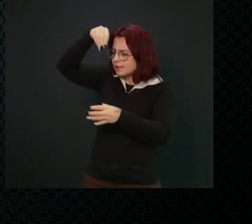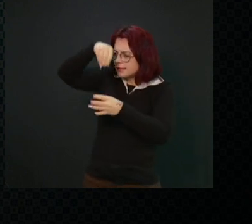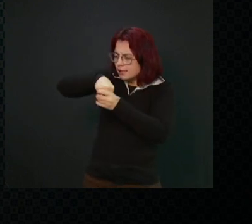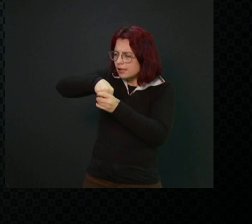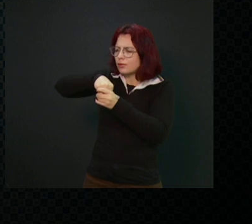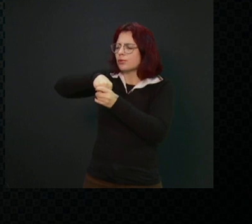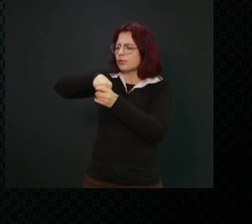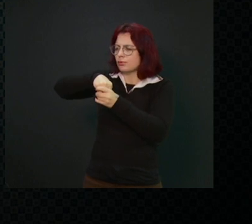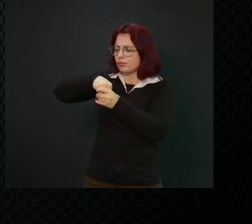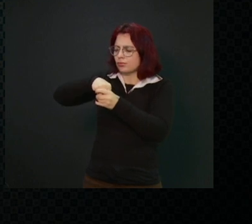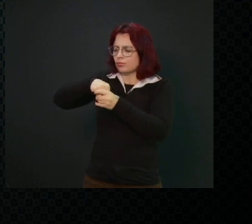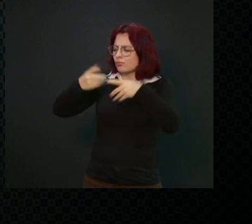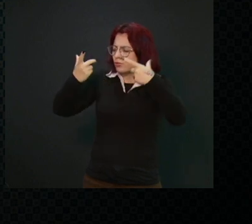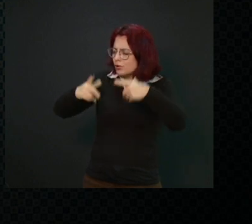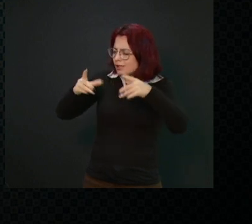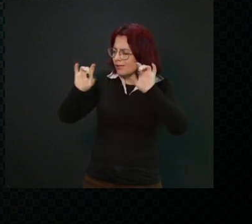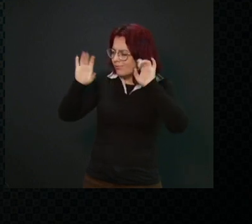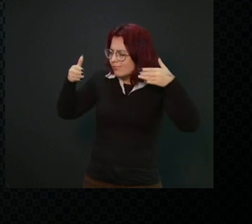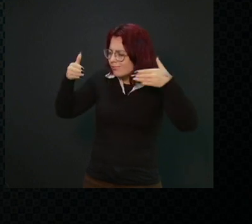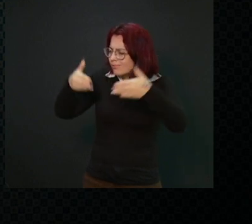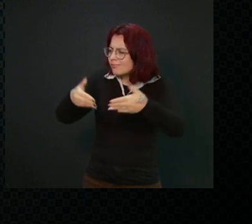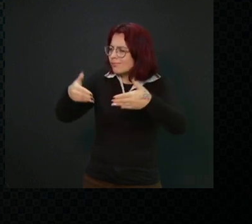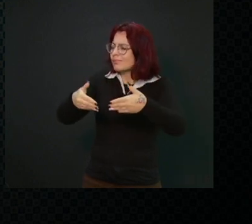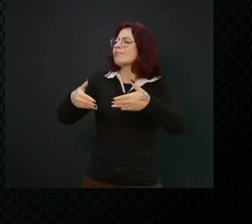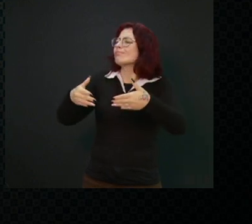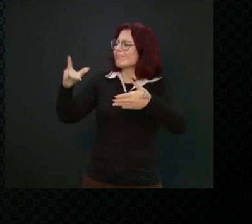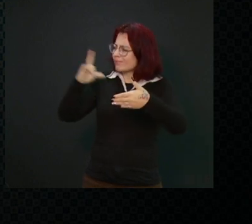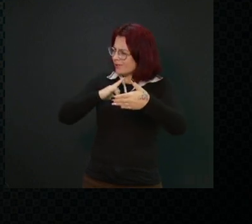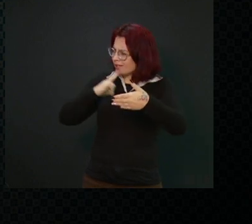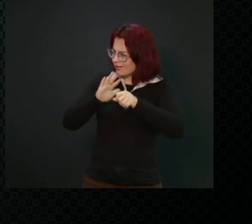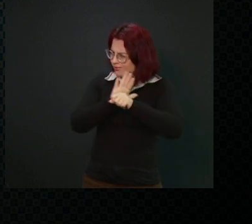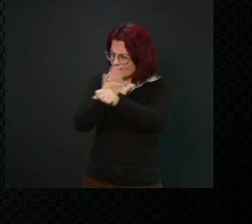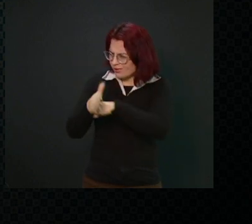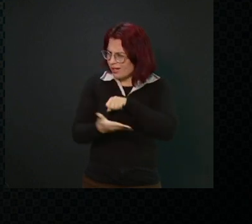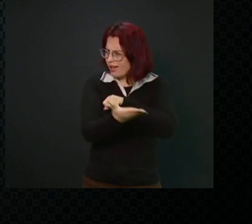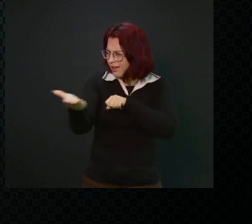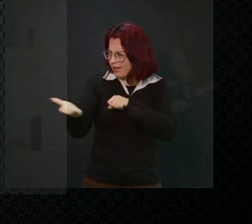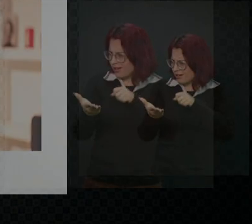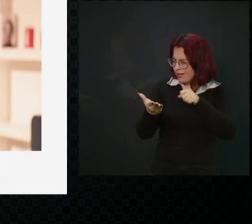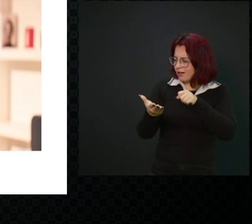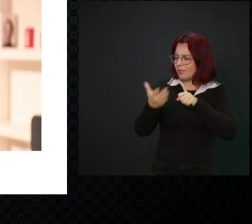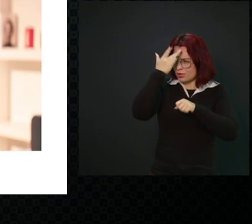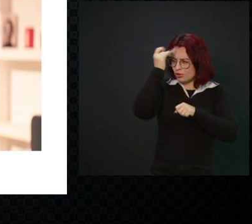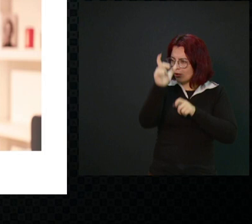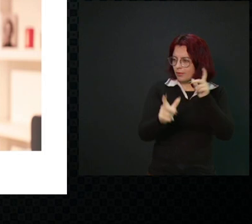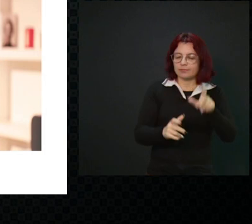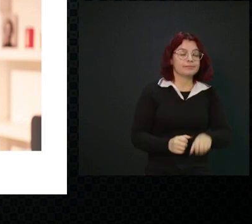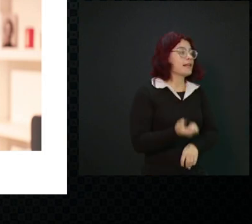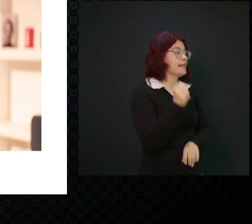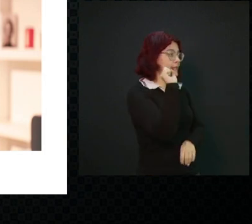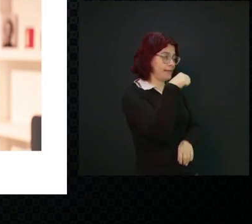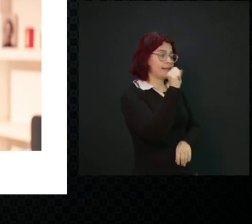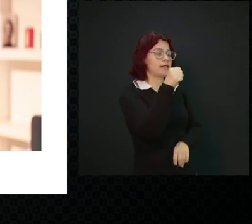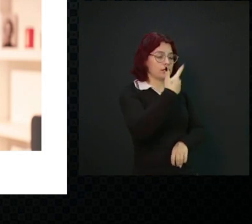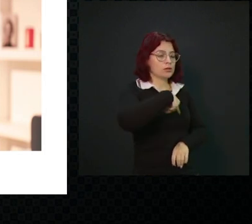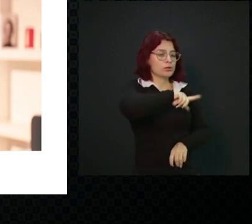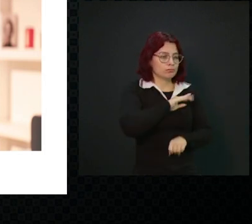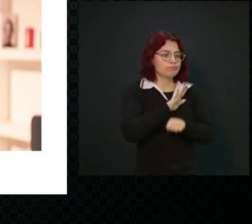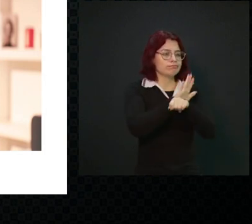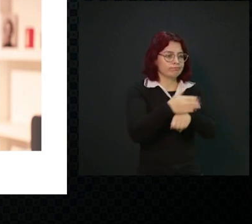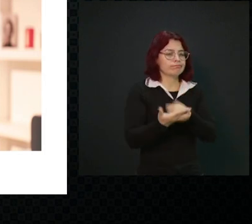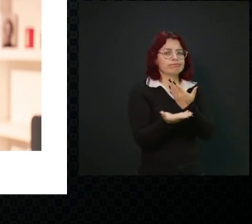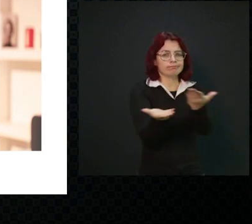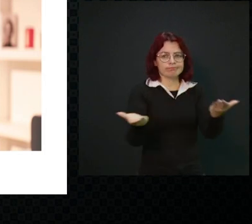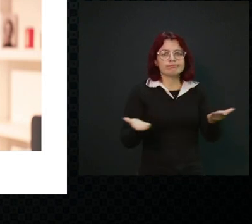atendimento especializados surdo-cegueira, nós atendemos esse público? Nós atendemos esse público.